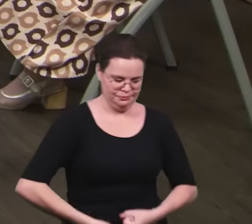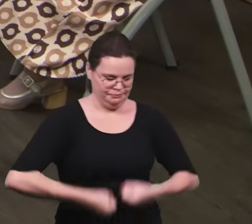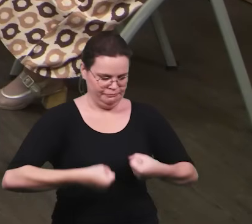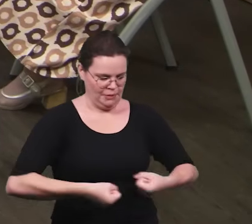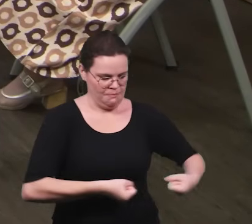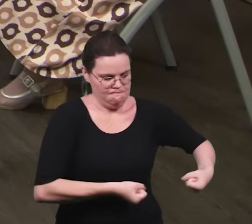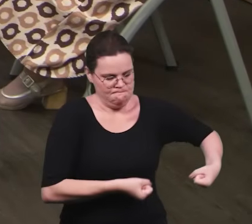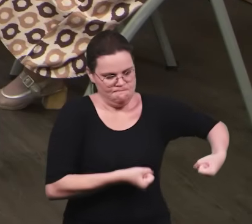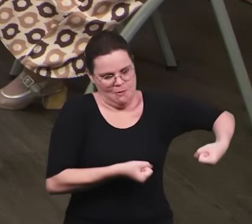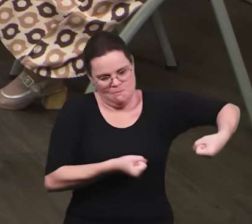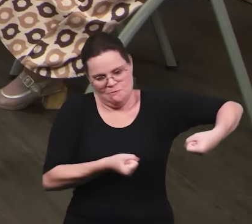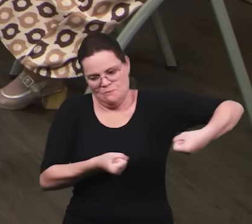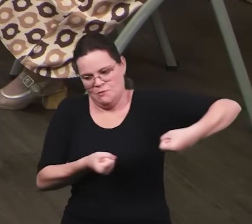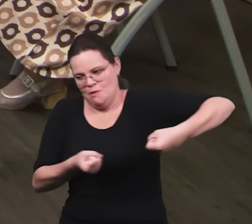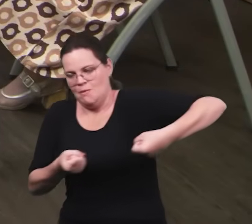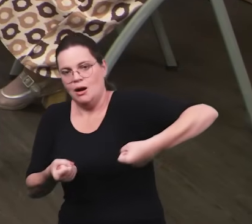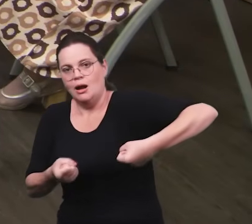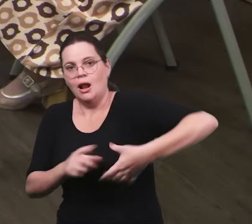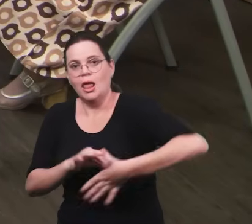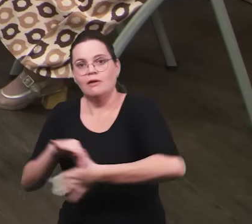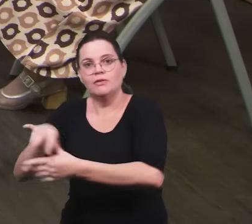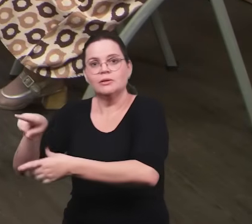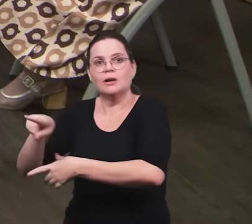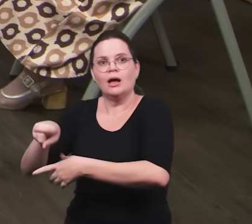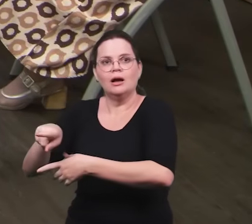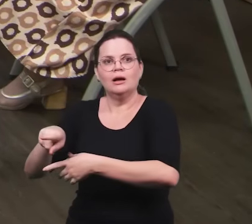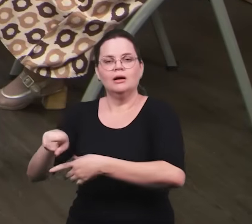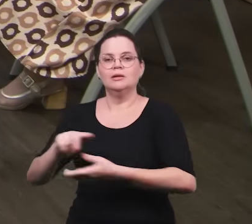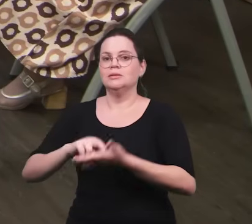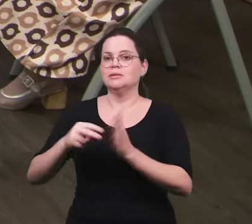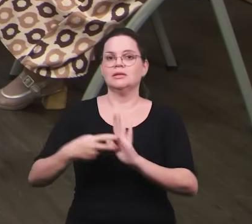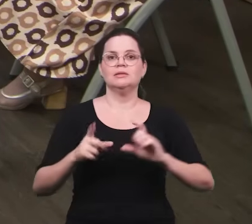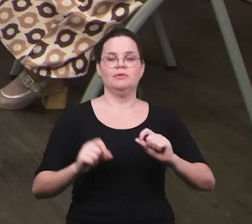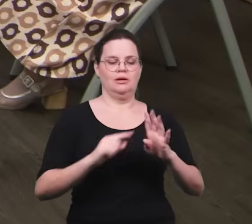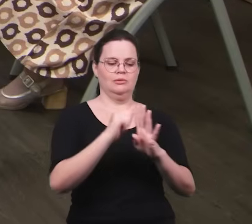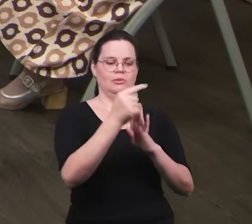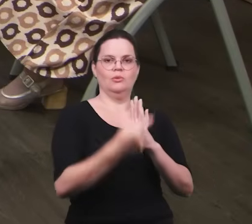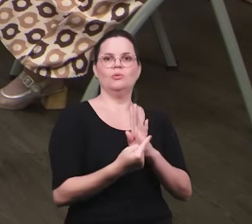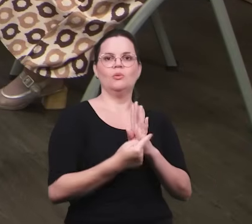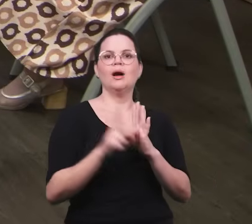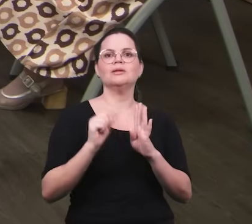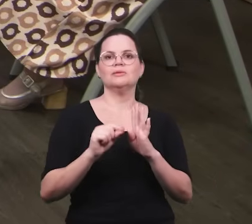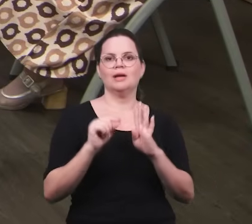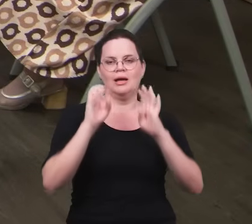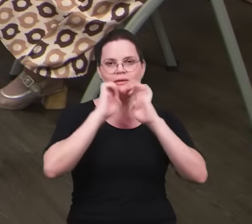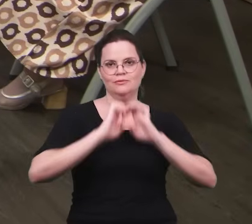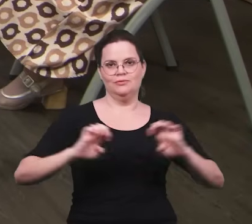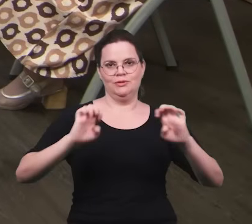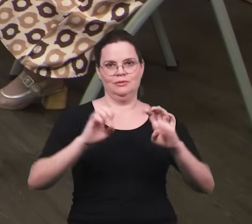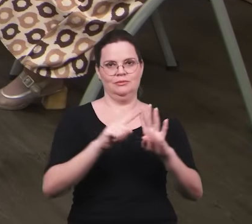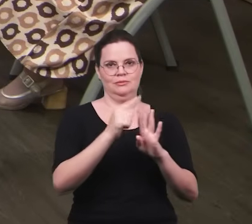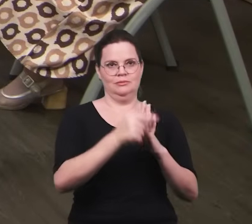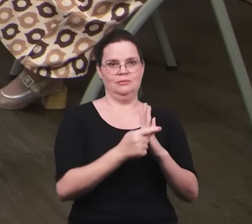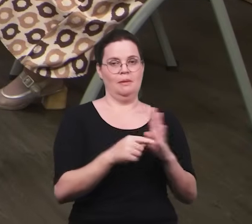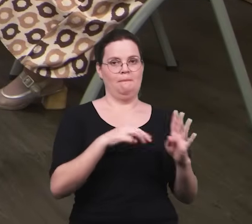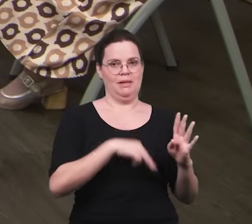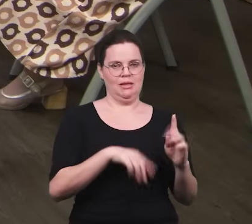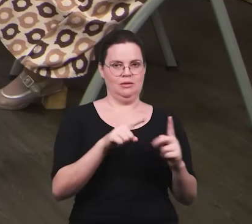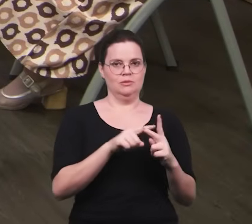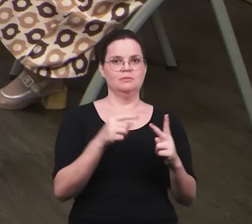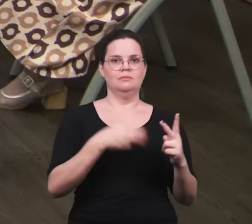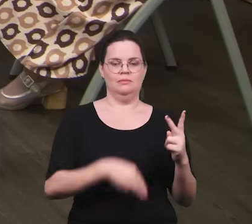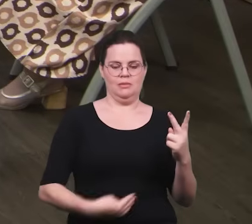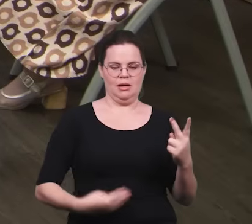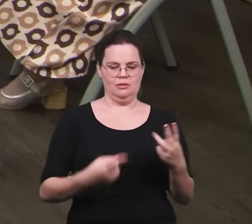pecador até o Senhor Jesus, o paralítico, eles apontavam profeticamente para os 4 evangelistas que nós temos,